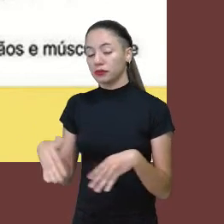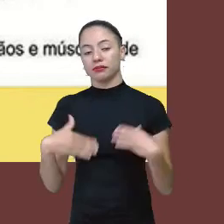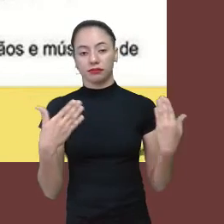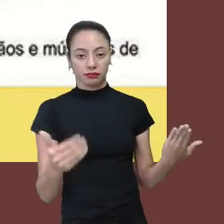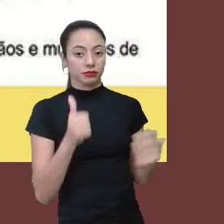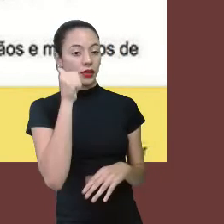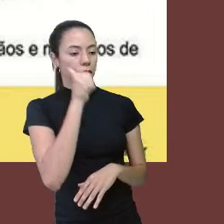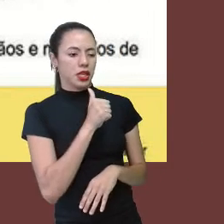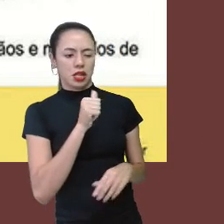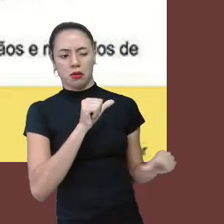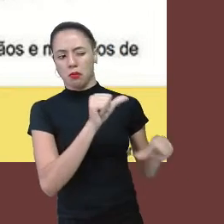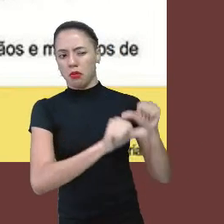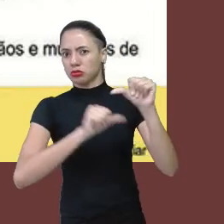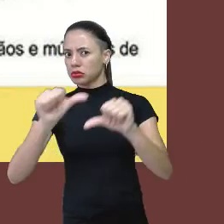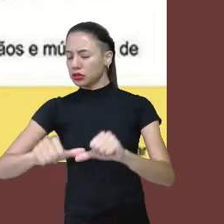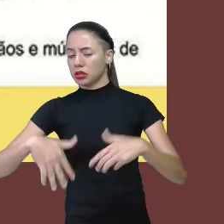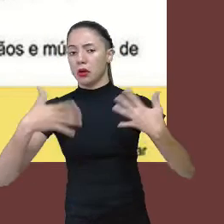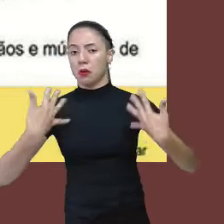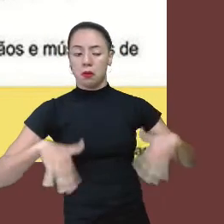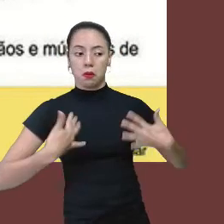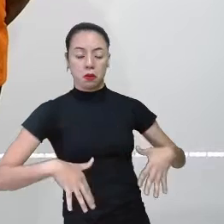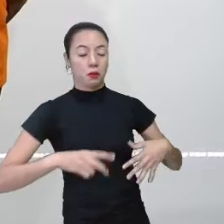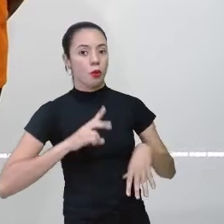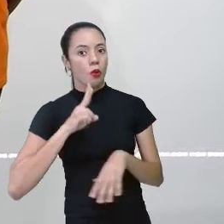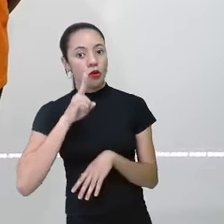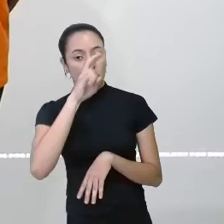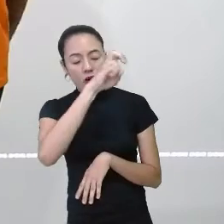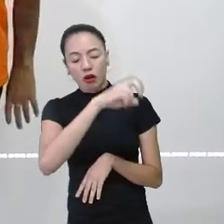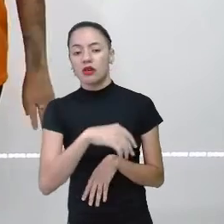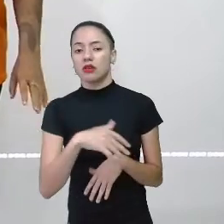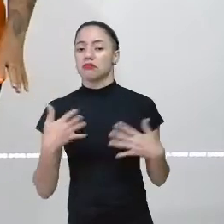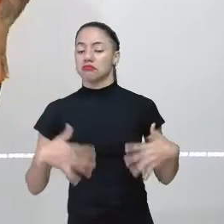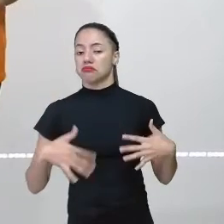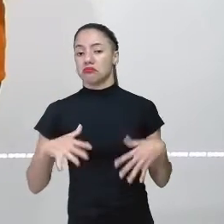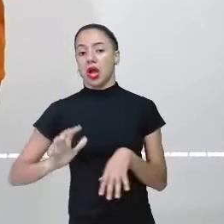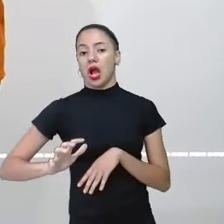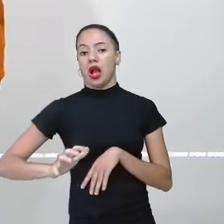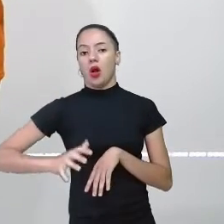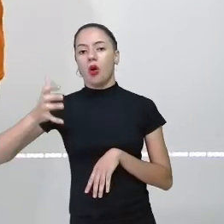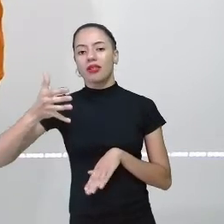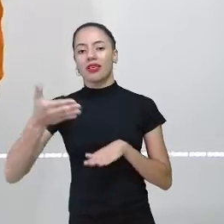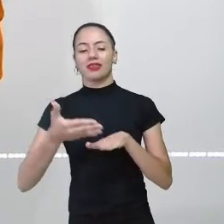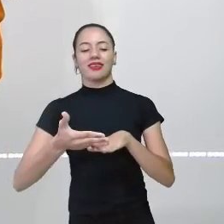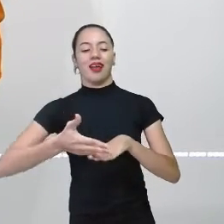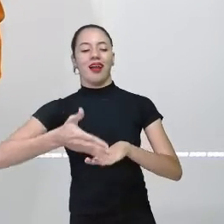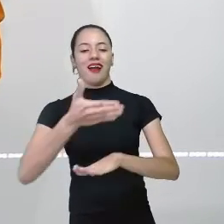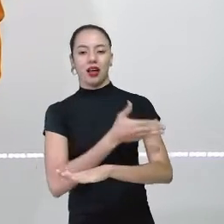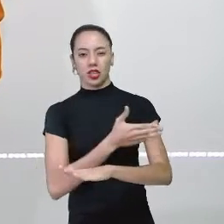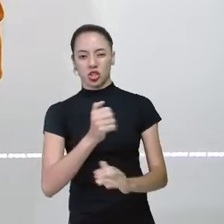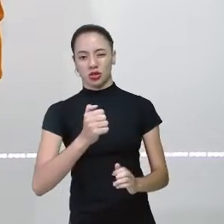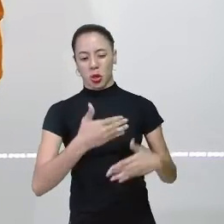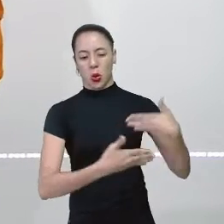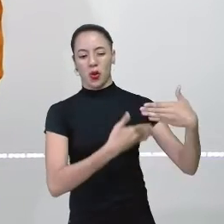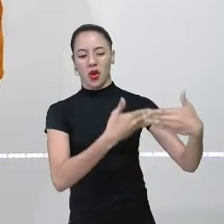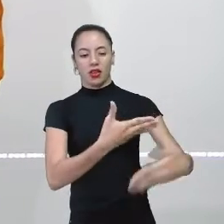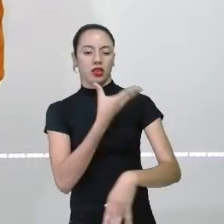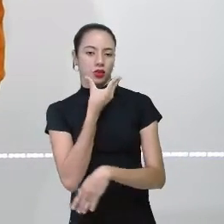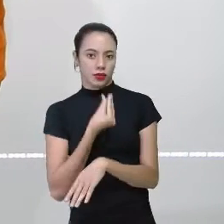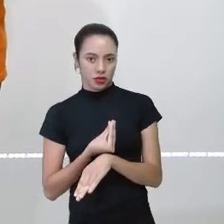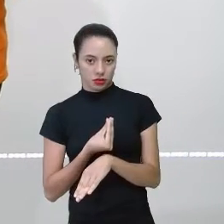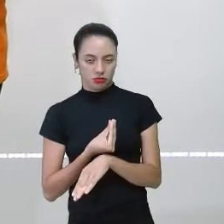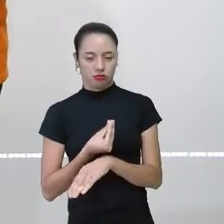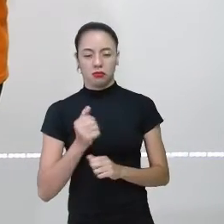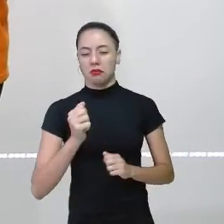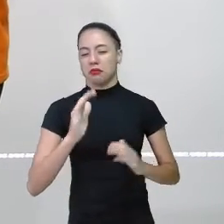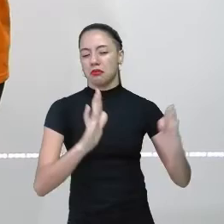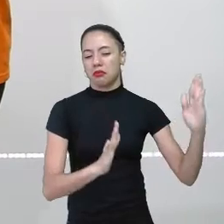grande, grande mudança, gente. Mudanças muito fortes que ocorrem um pouco antes que os meninos, tá? Em torno